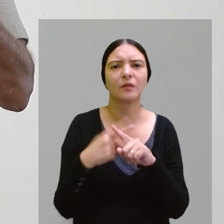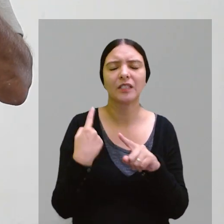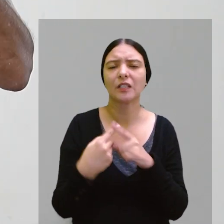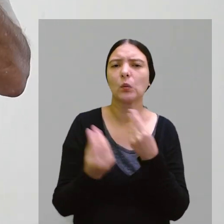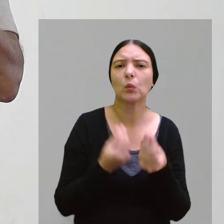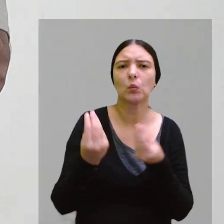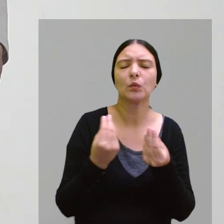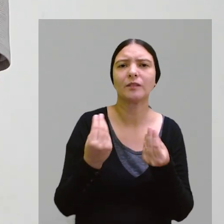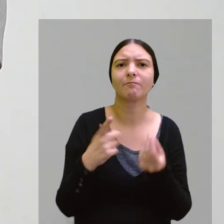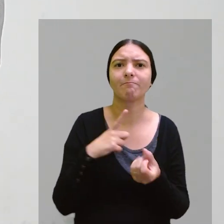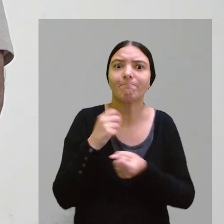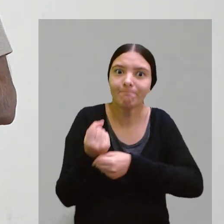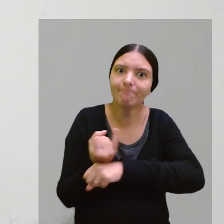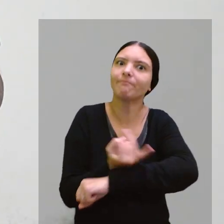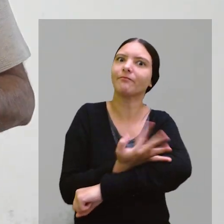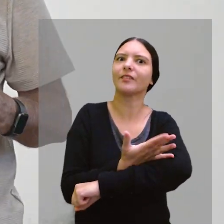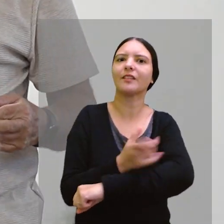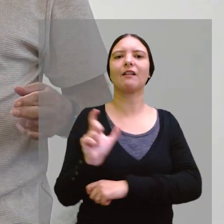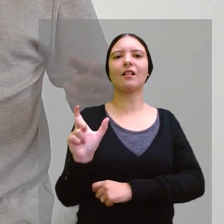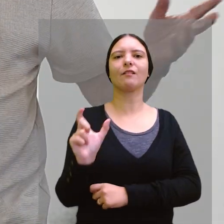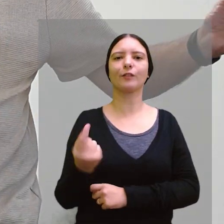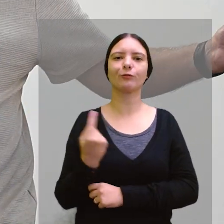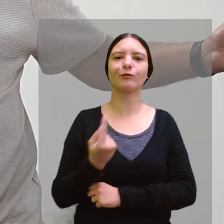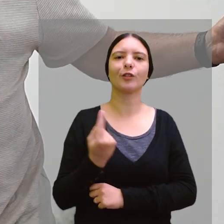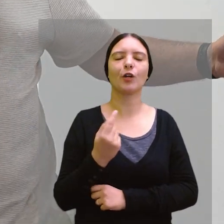existe até emoção numa única palavra,